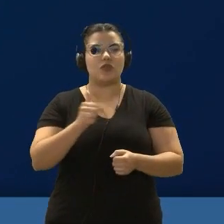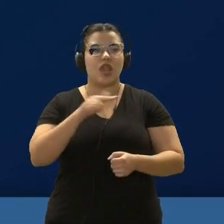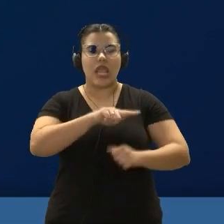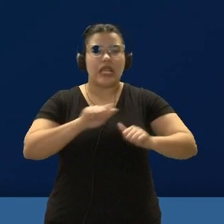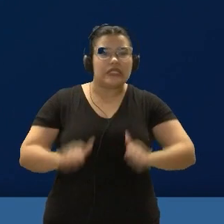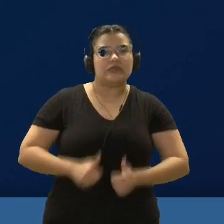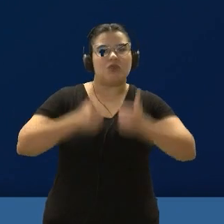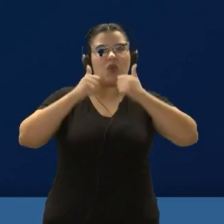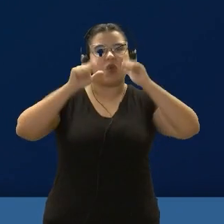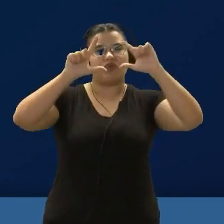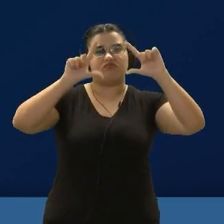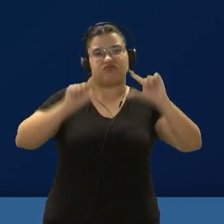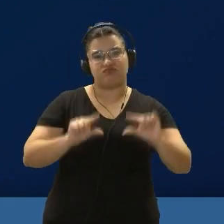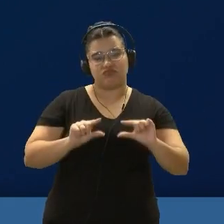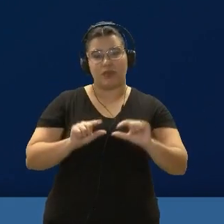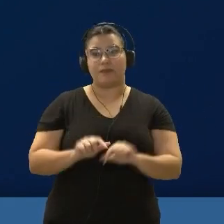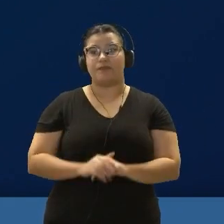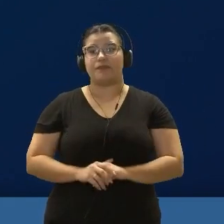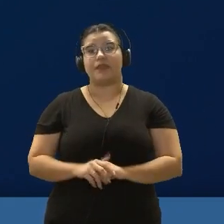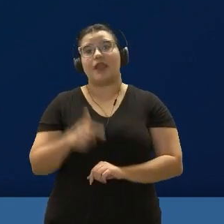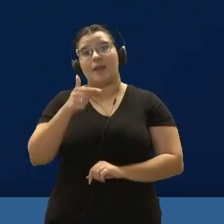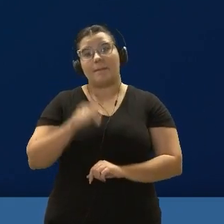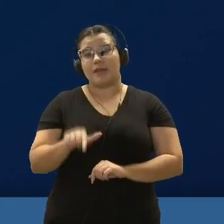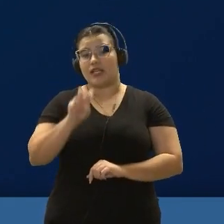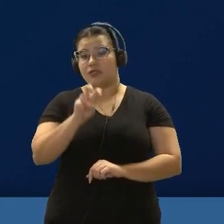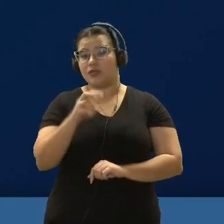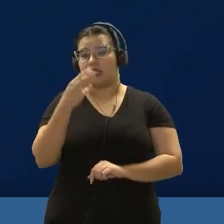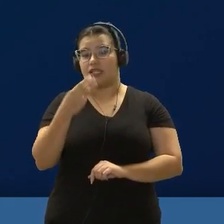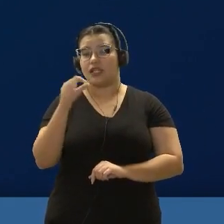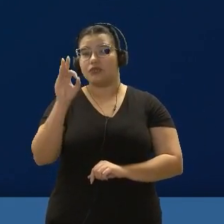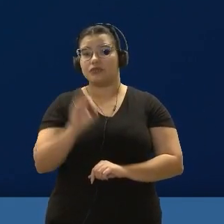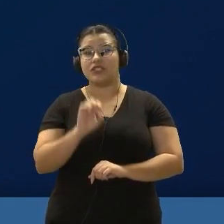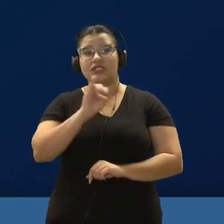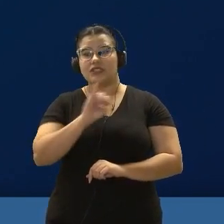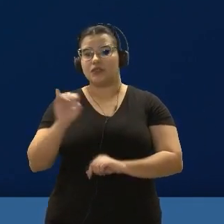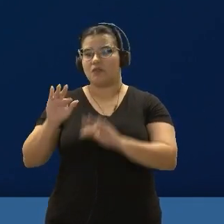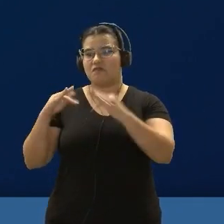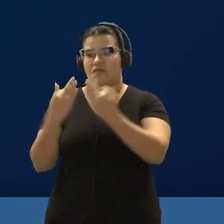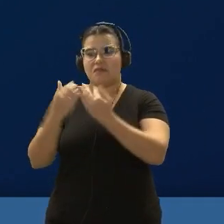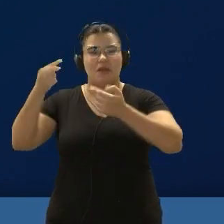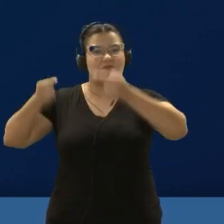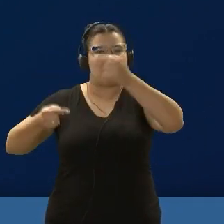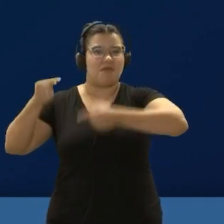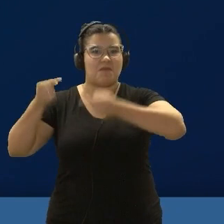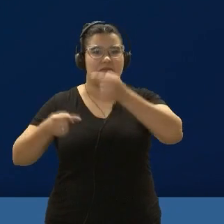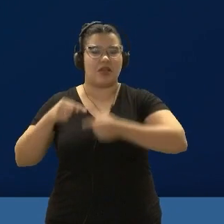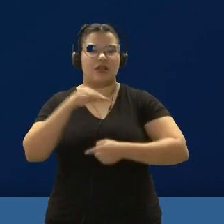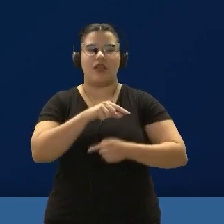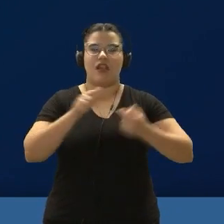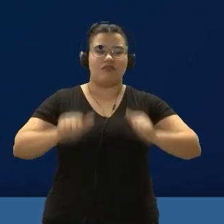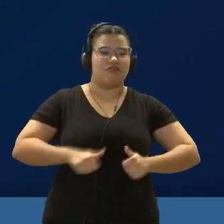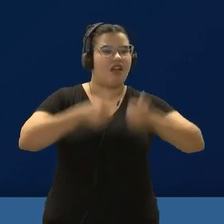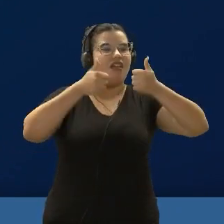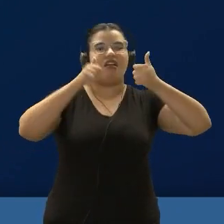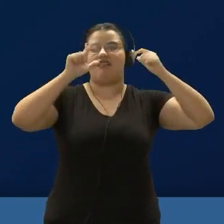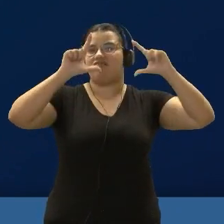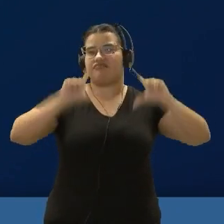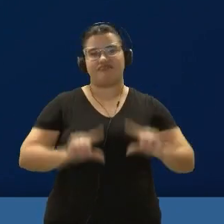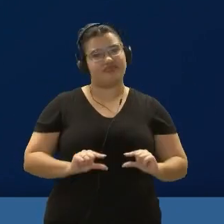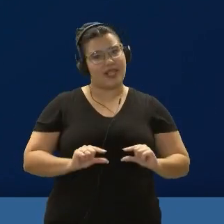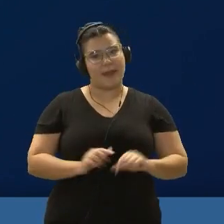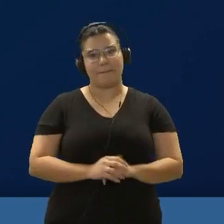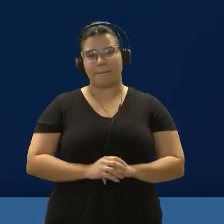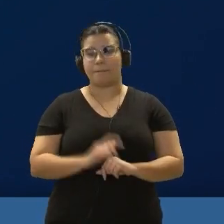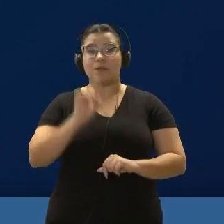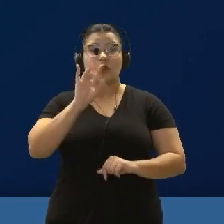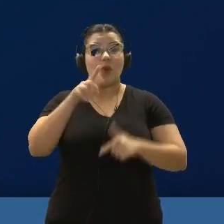E 53% mais risco de não adesão com as famílias em conflito. Então, trazer isso para também não é só um problema